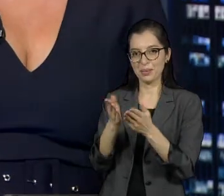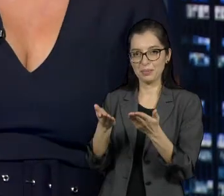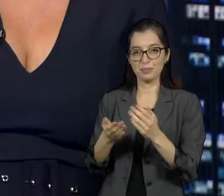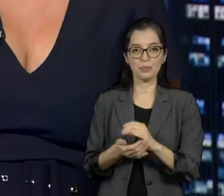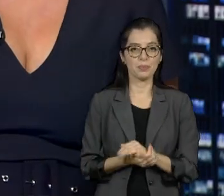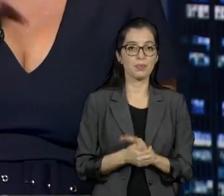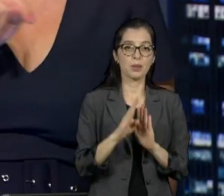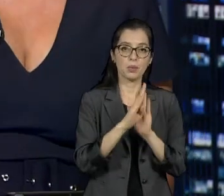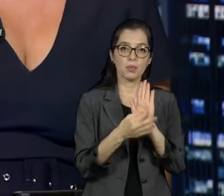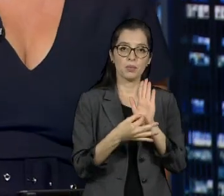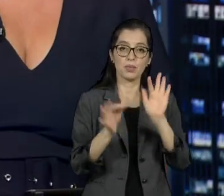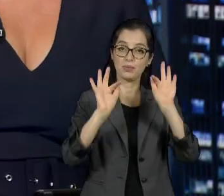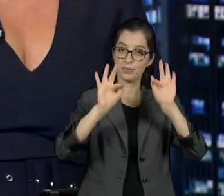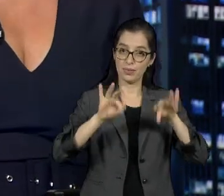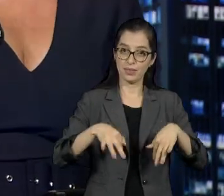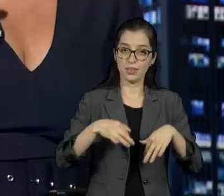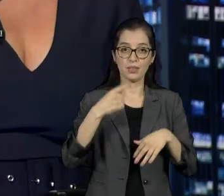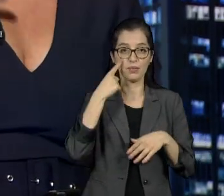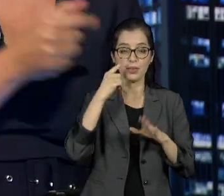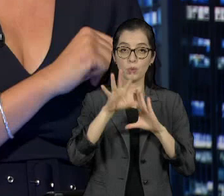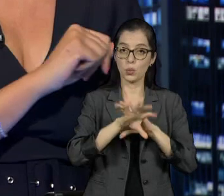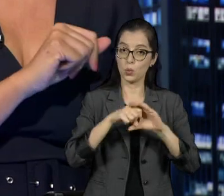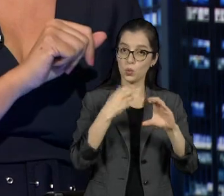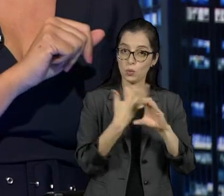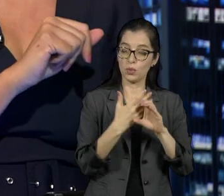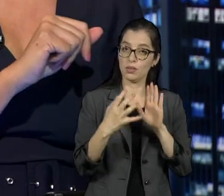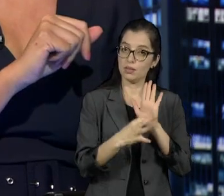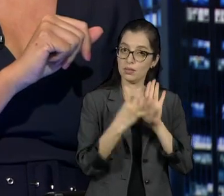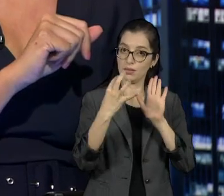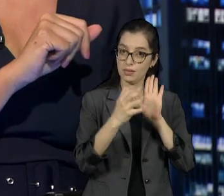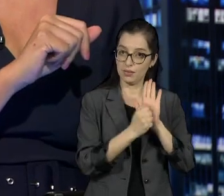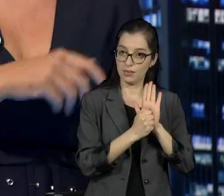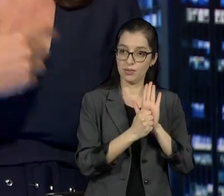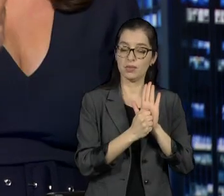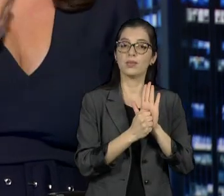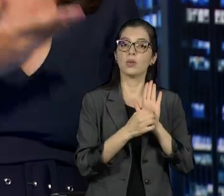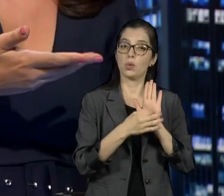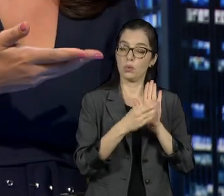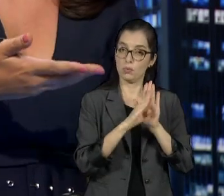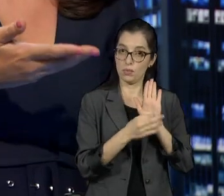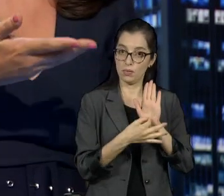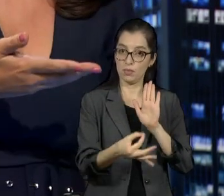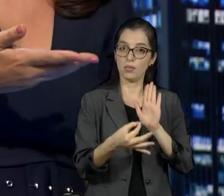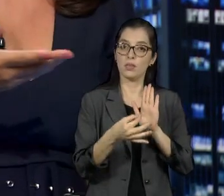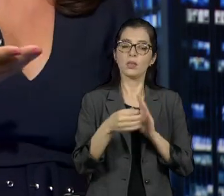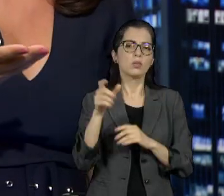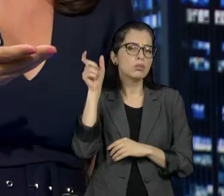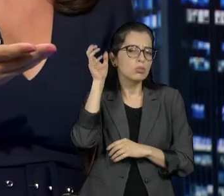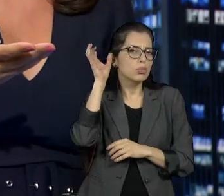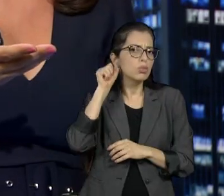por aqui. Nossos programas estão no YouTube. Faça sua inscrição em nosso canal e você também pode acompanhar o podcast